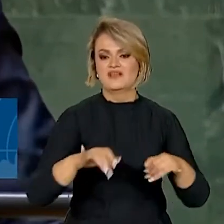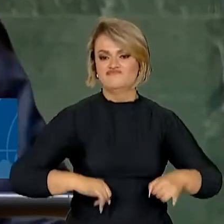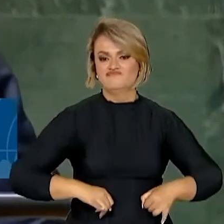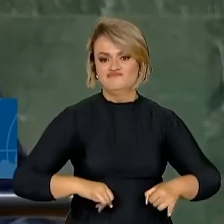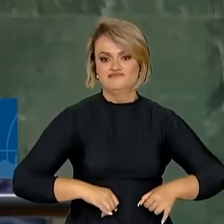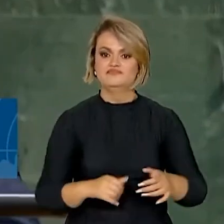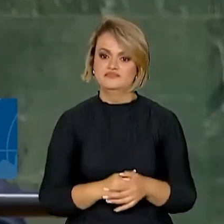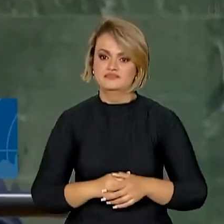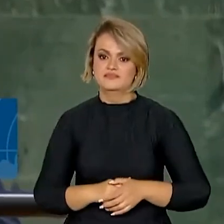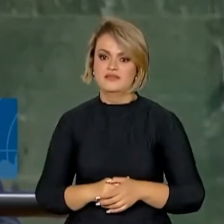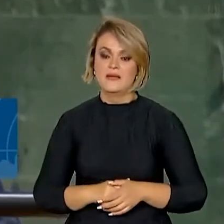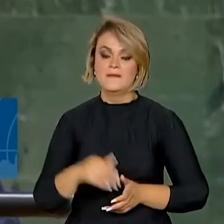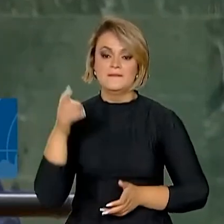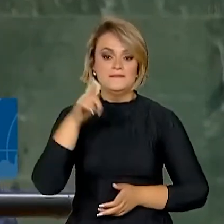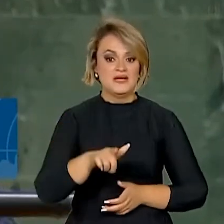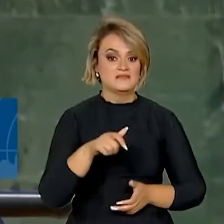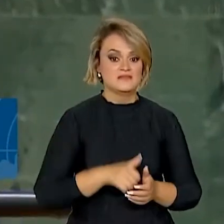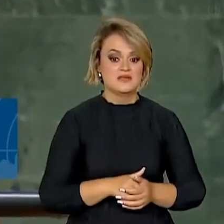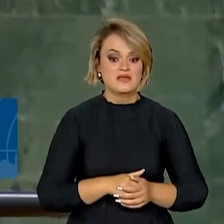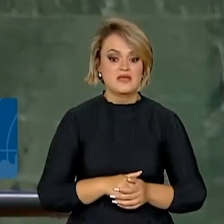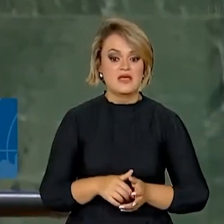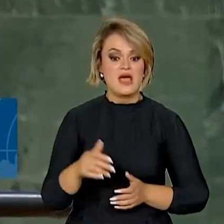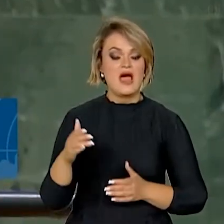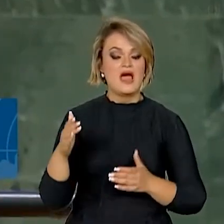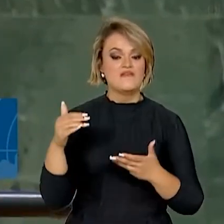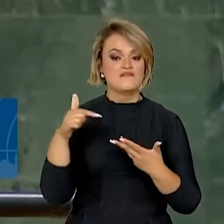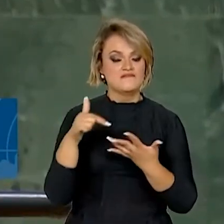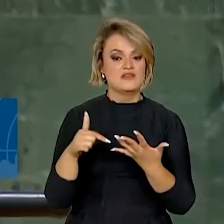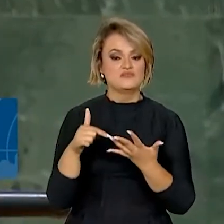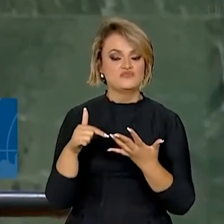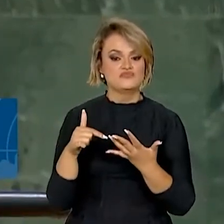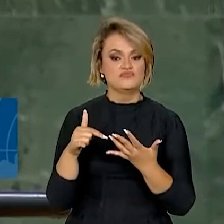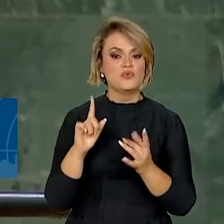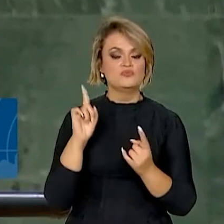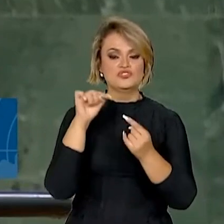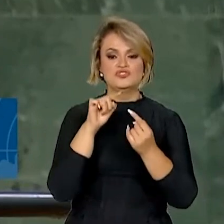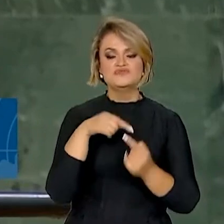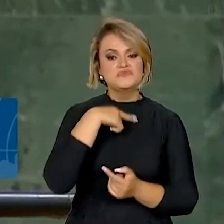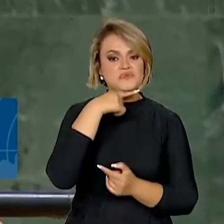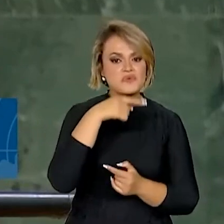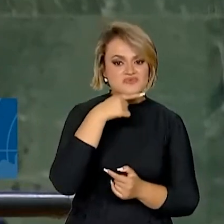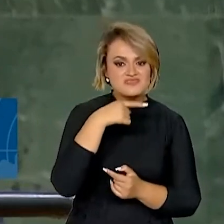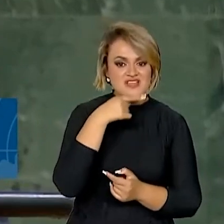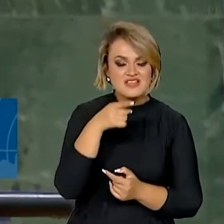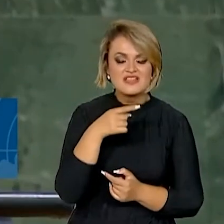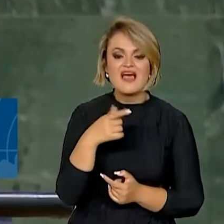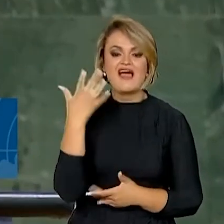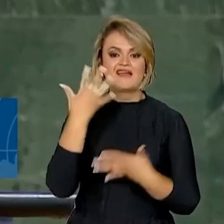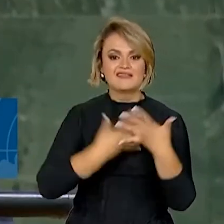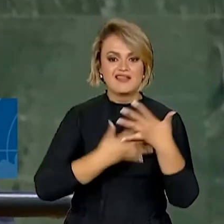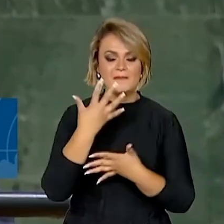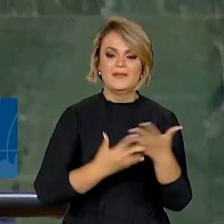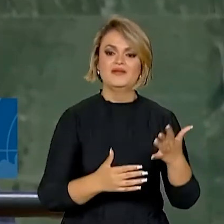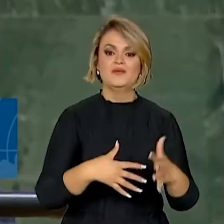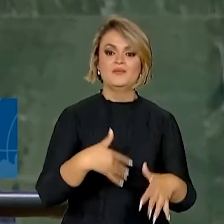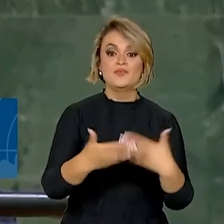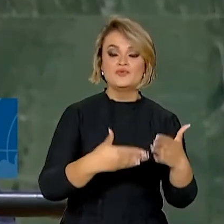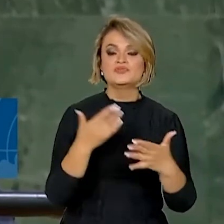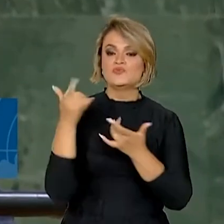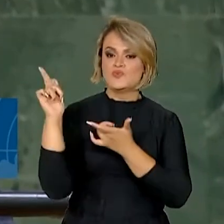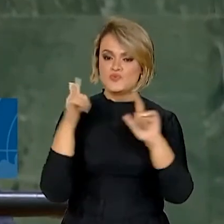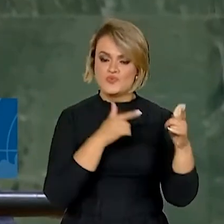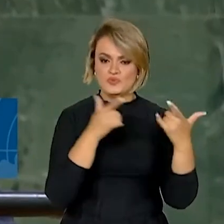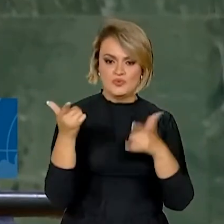afetados. Além de não alcançarem seus alegados objetivos, dificultam os processos de